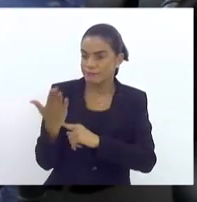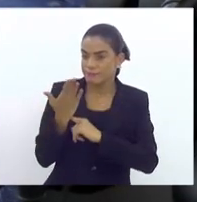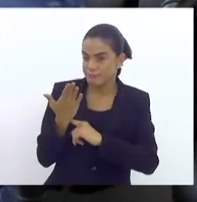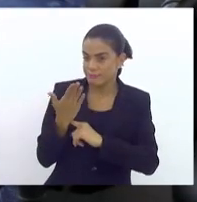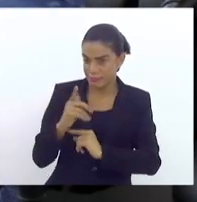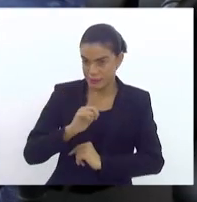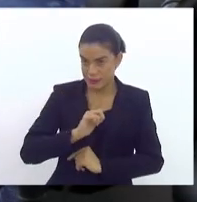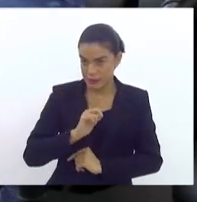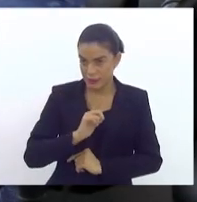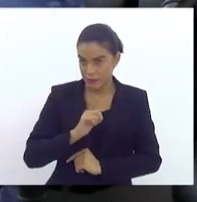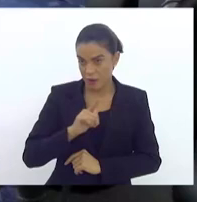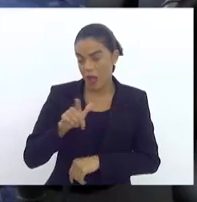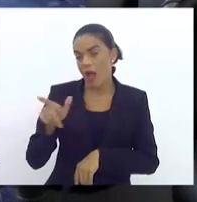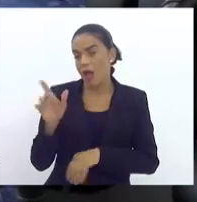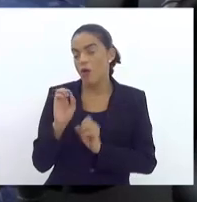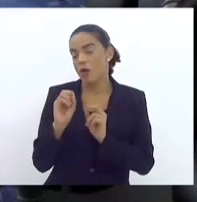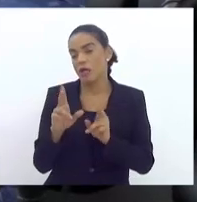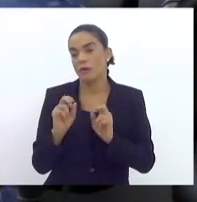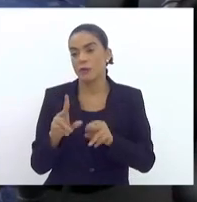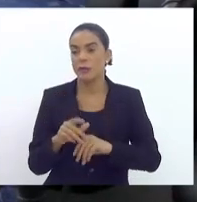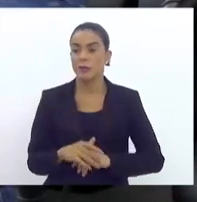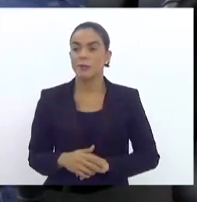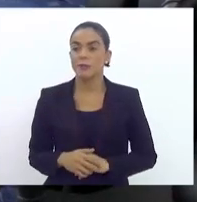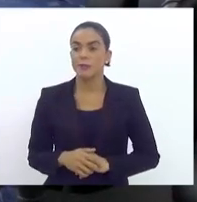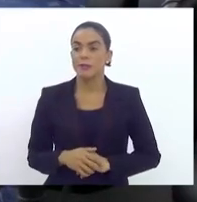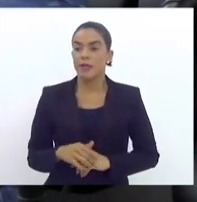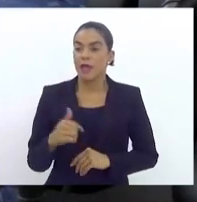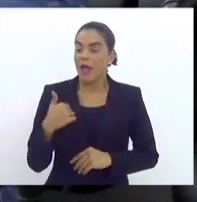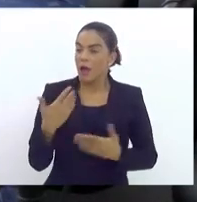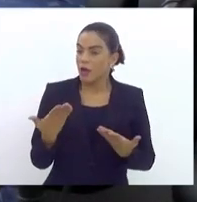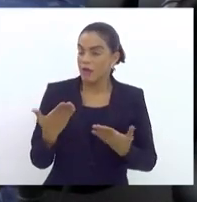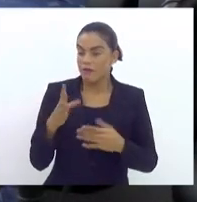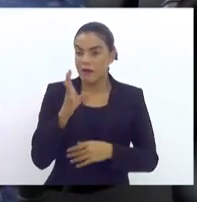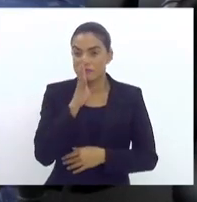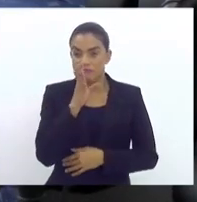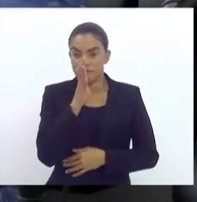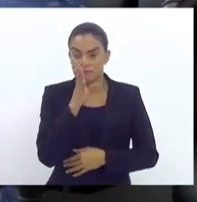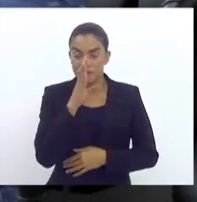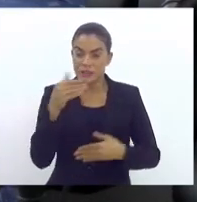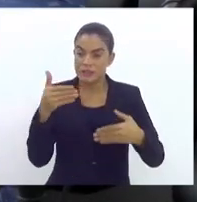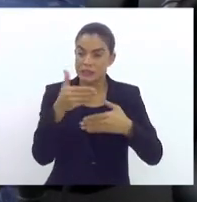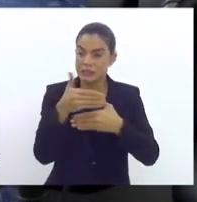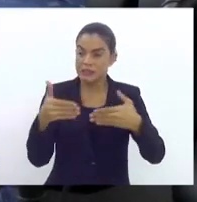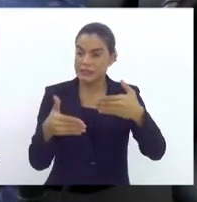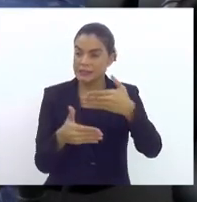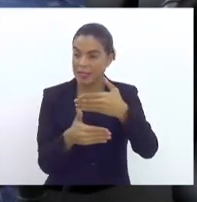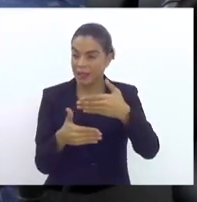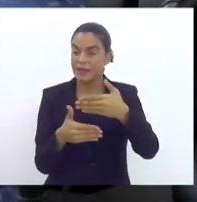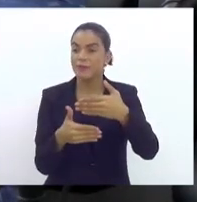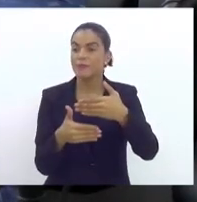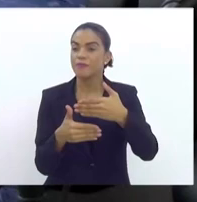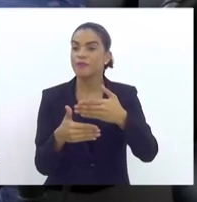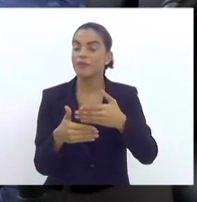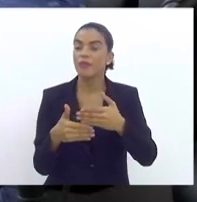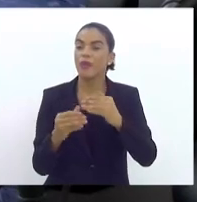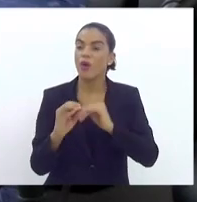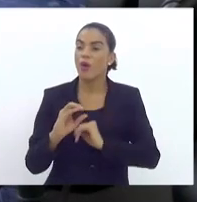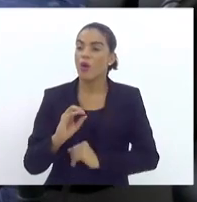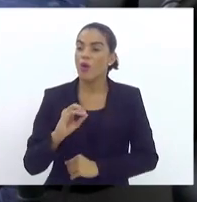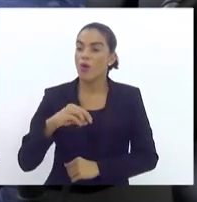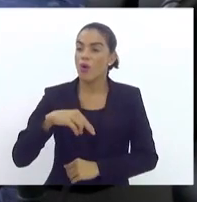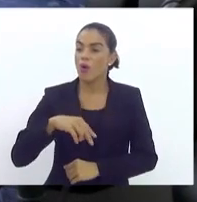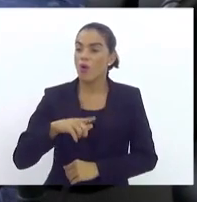Sabe dizer vai ser bocal não perfeito a gente vai ver daqui a pouco com o número do slides que a ONG que